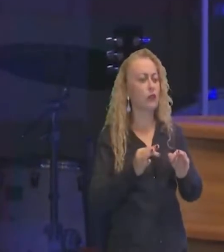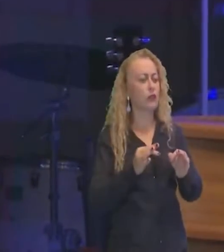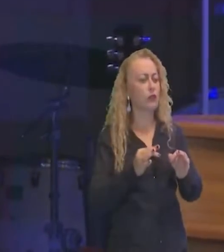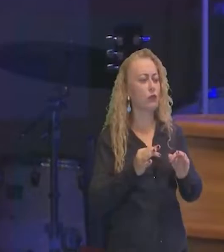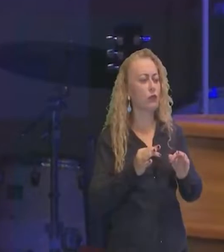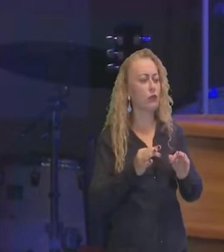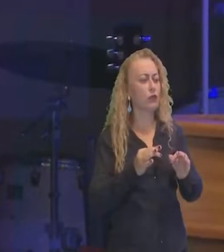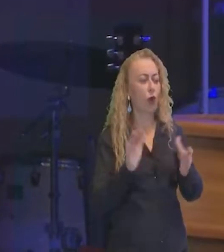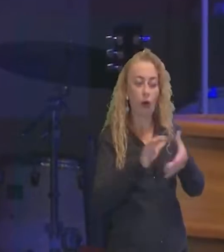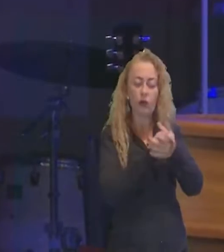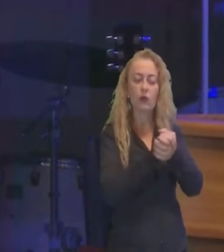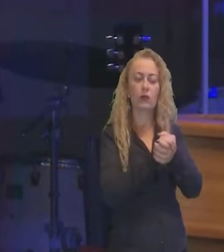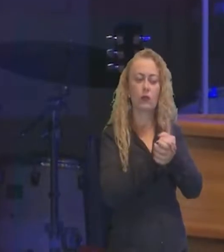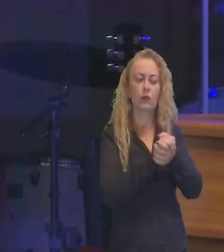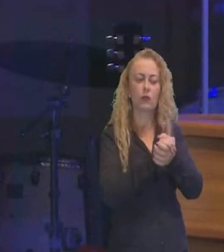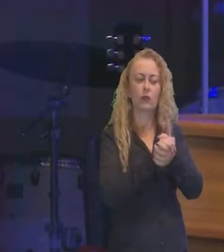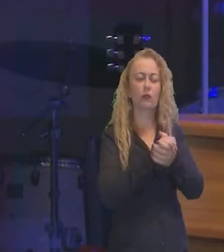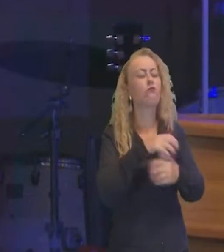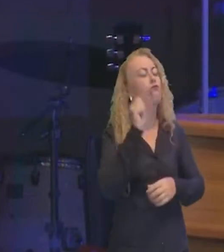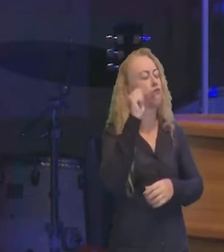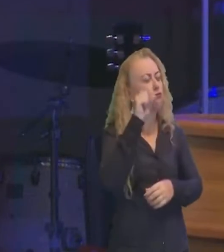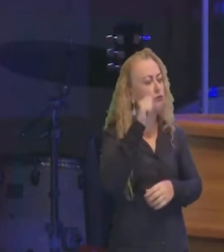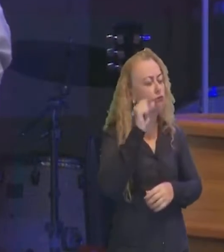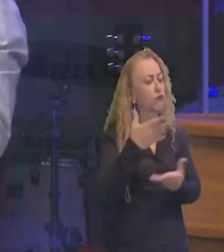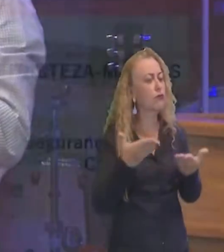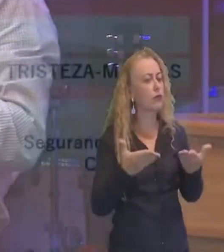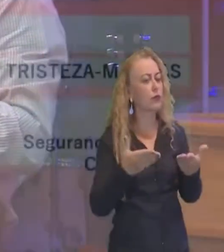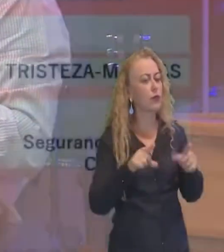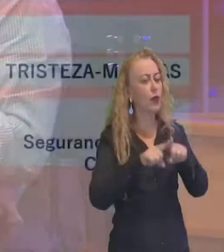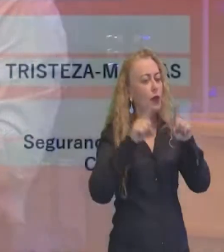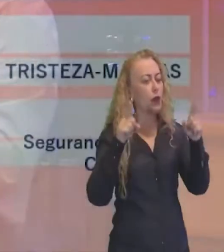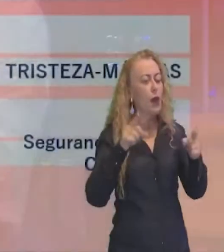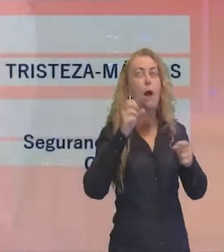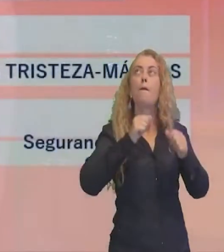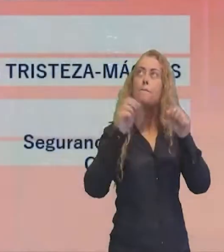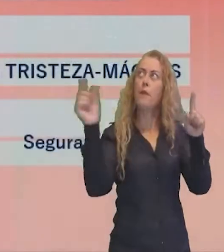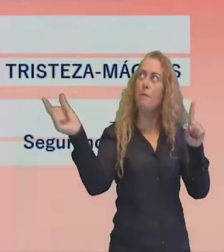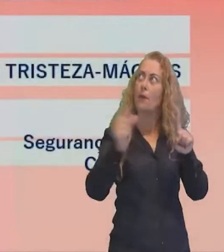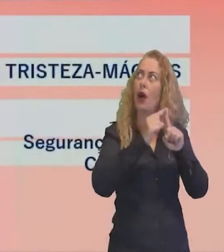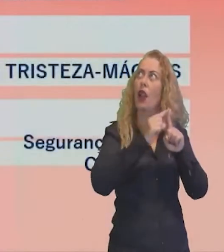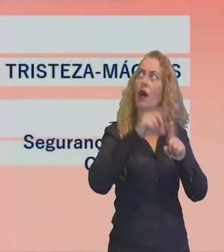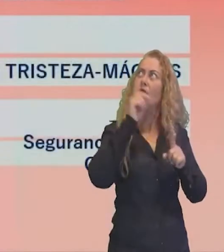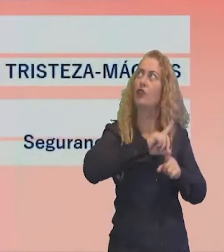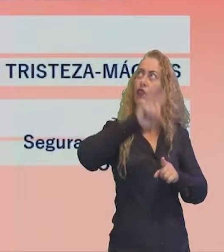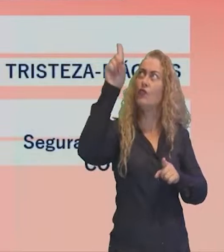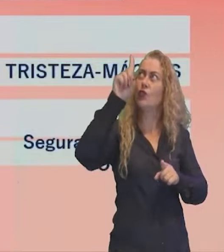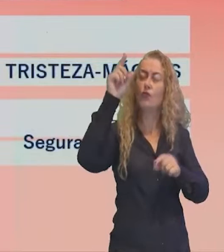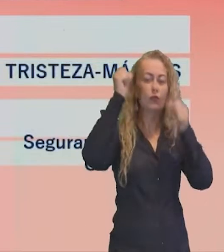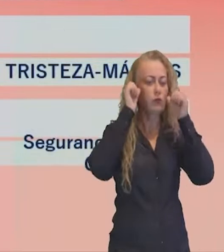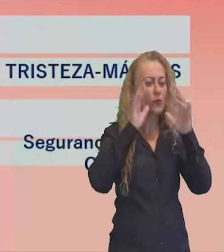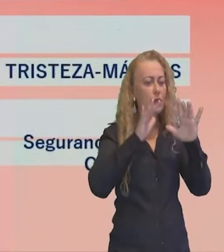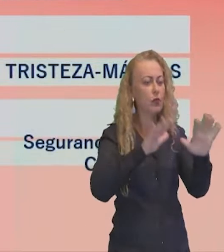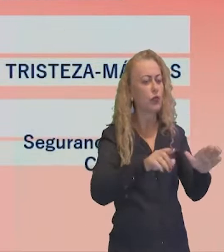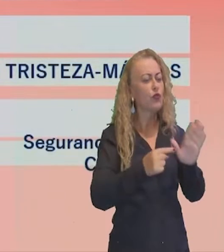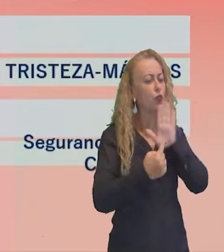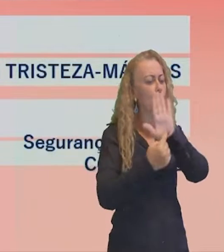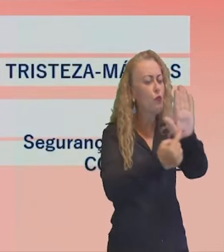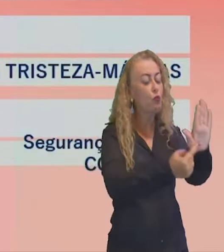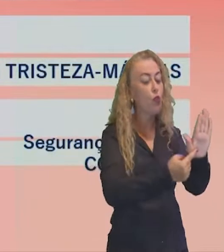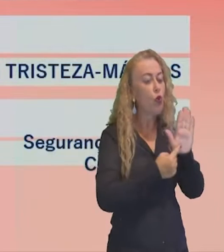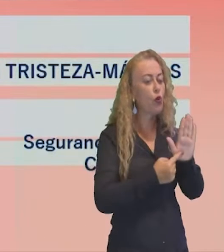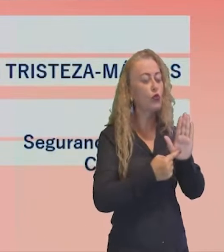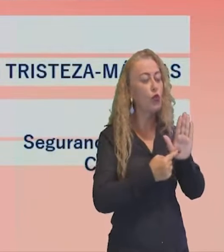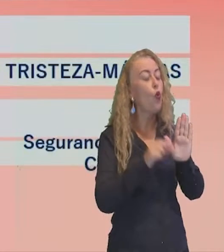nossos cônjuges. E a palavra de Deus nos abençoa nisso, sabe por quê? Porque ela nos mostra os prejuízos